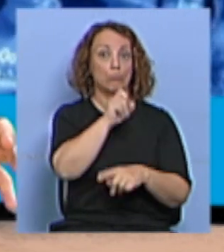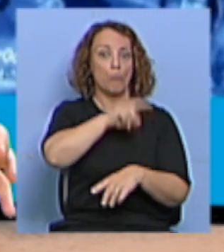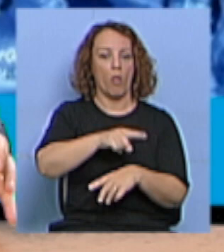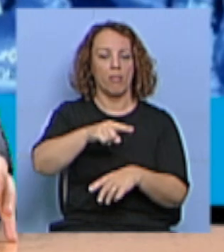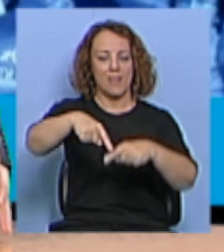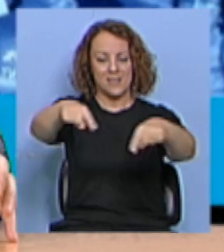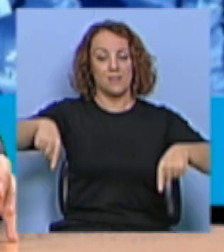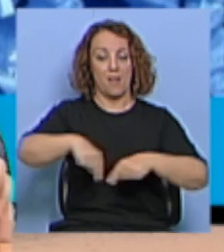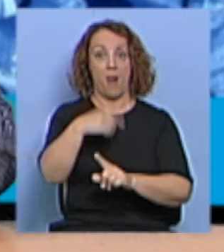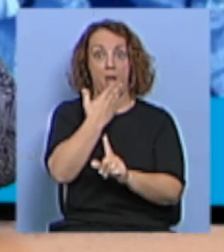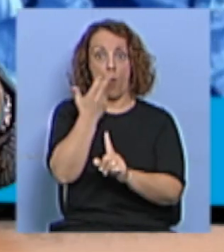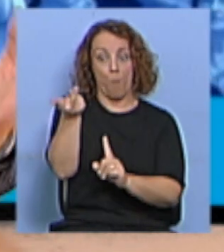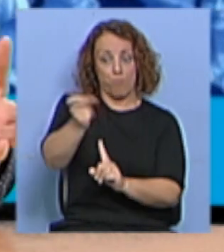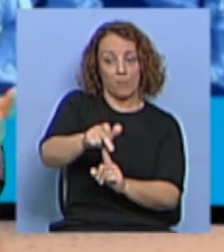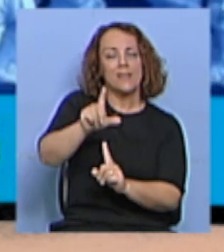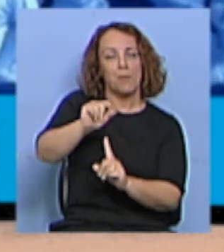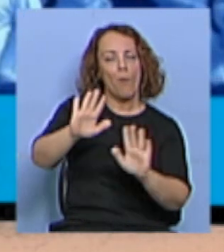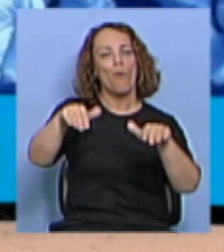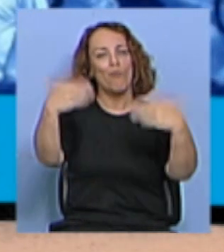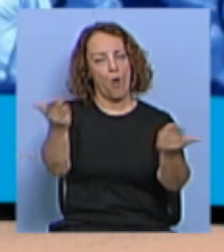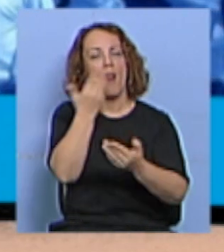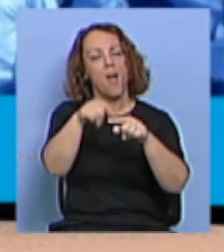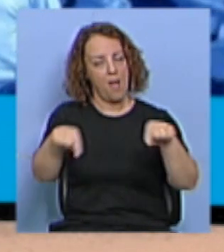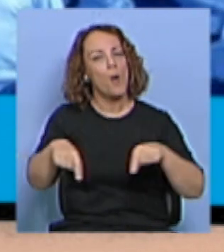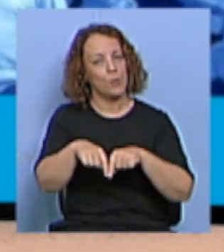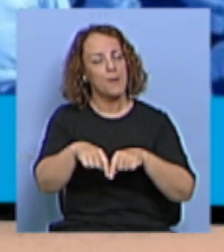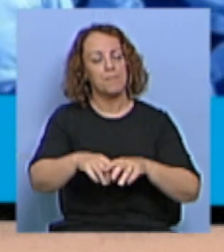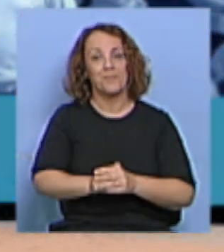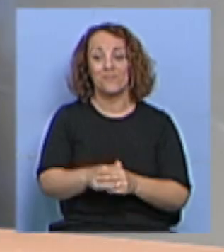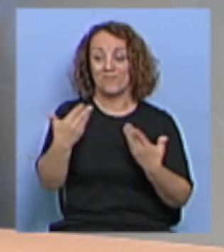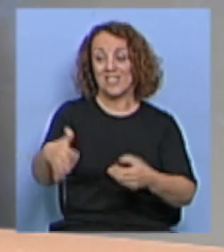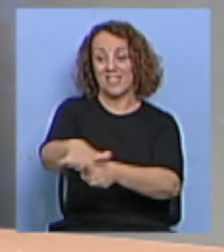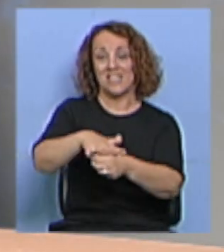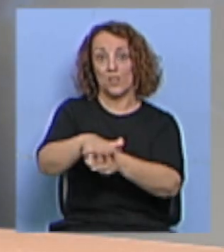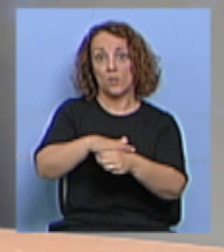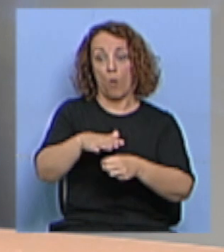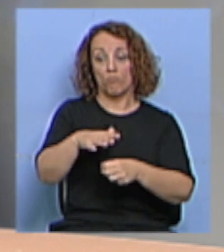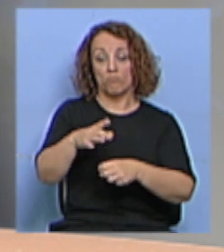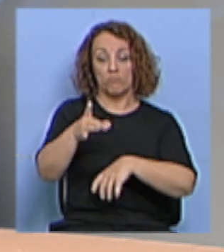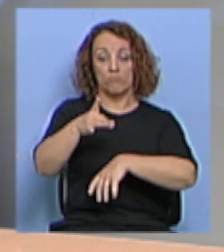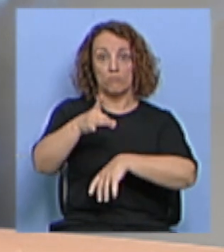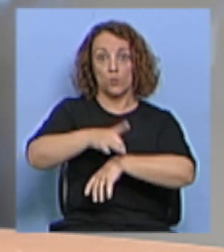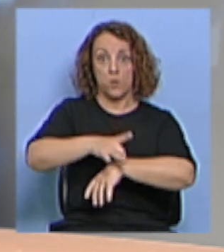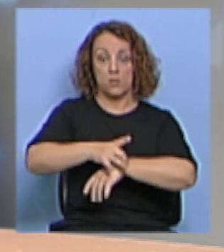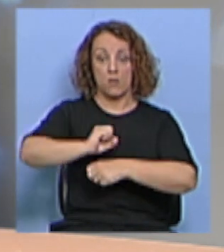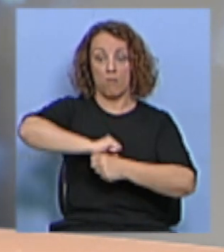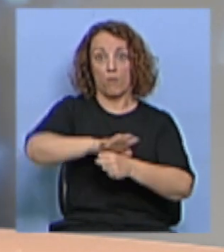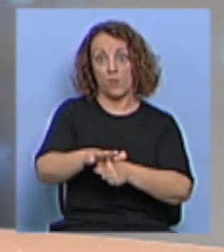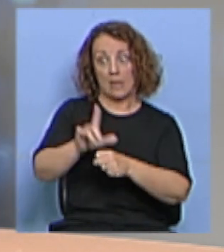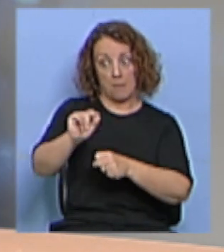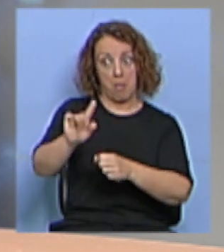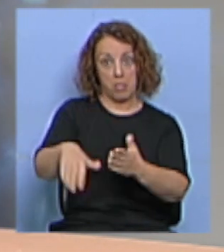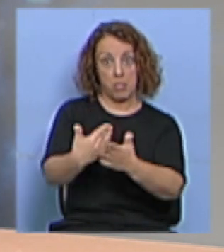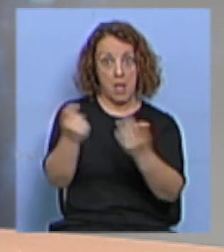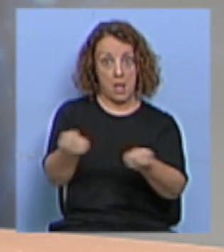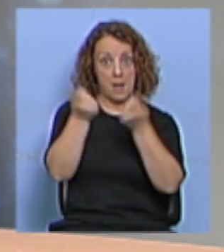aula, mas tudo o que acontece também fora da sala de aula. E nesta realidade concreta do Covid-19, estão também a desenvolver campanhas de